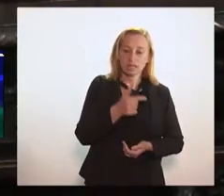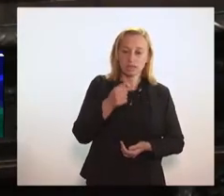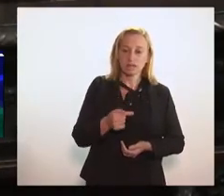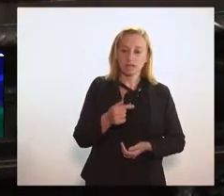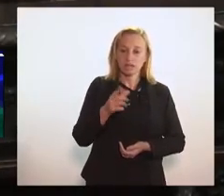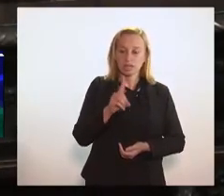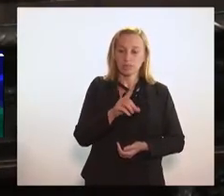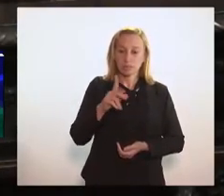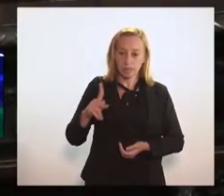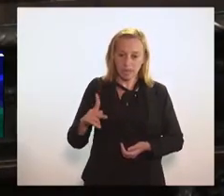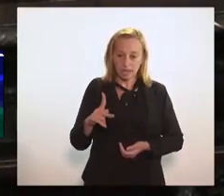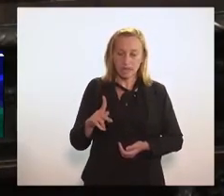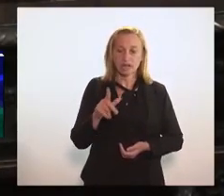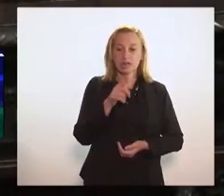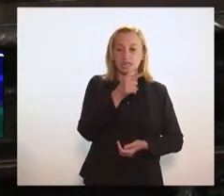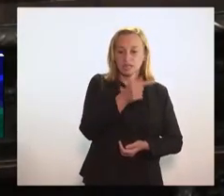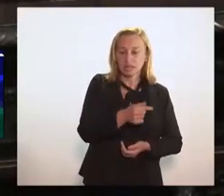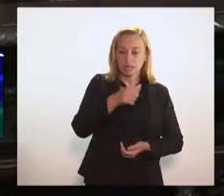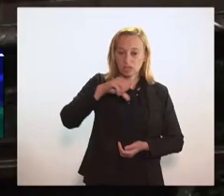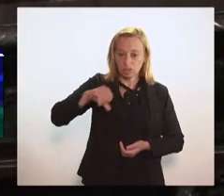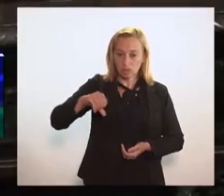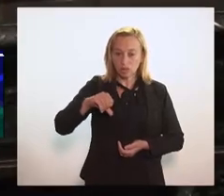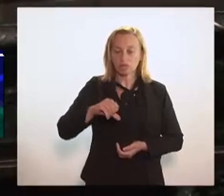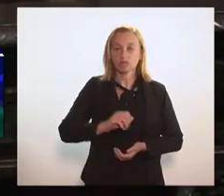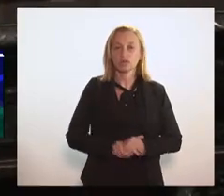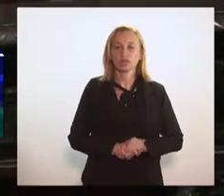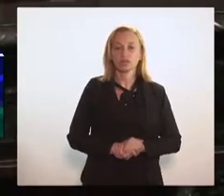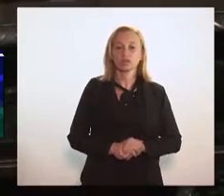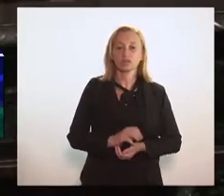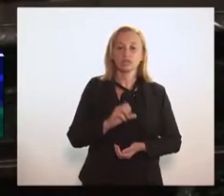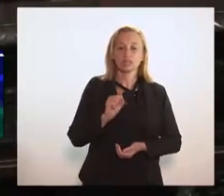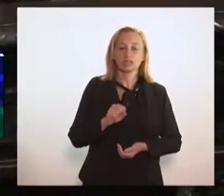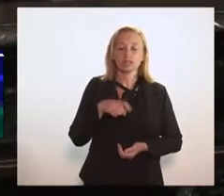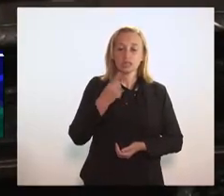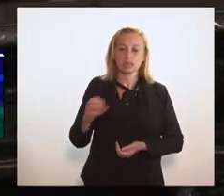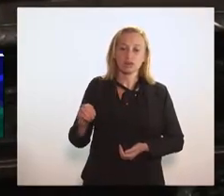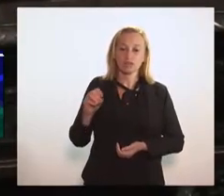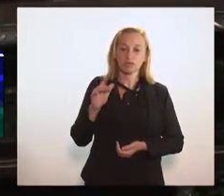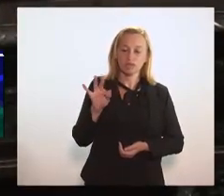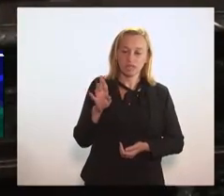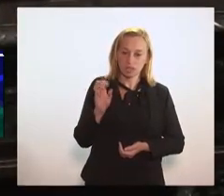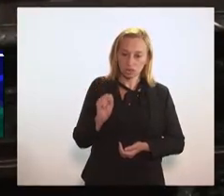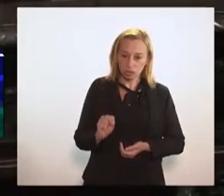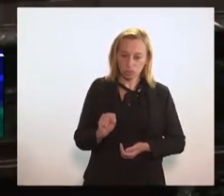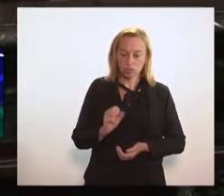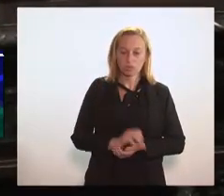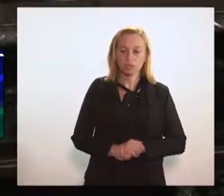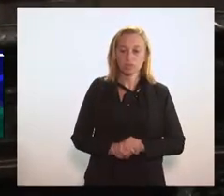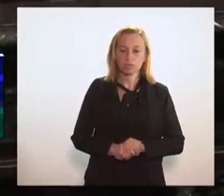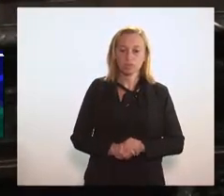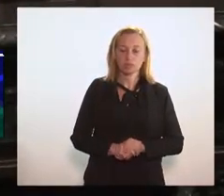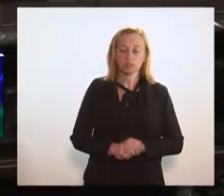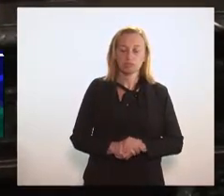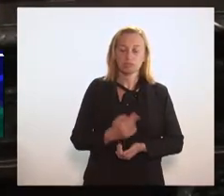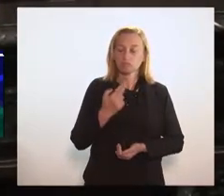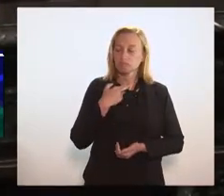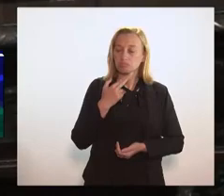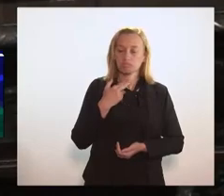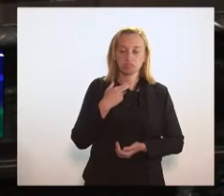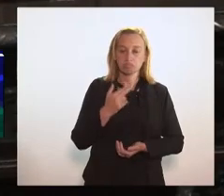a 79 Charitas, que pega Charitas, São Francisco, que é a região de Pelotinho. Não